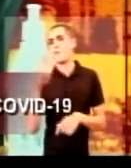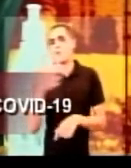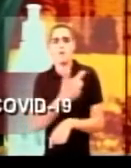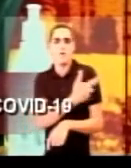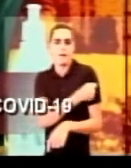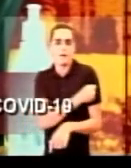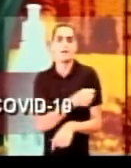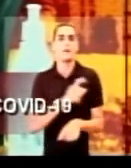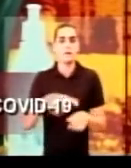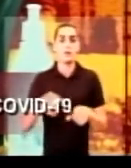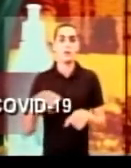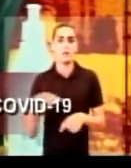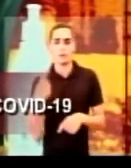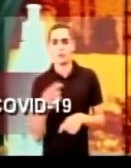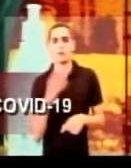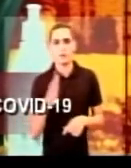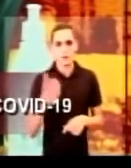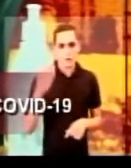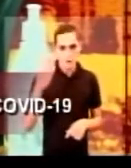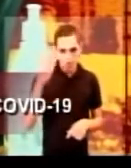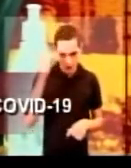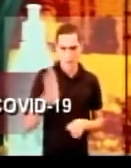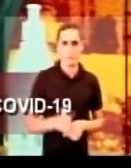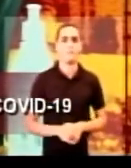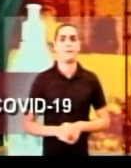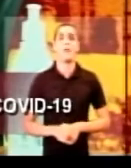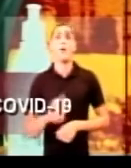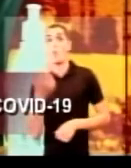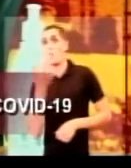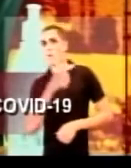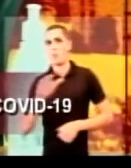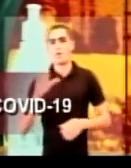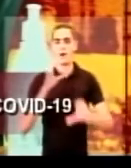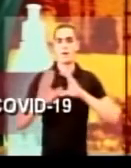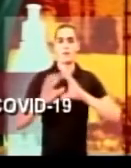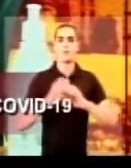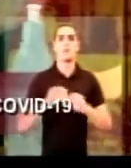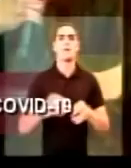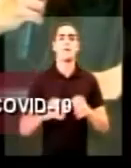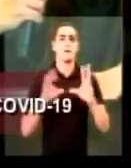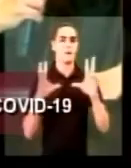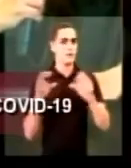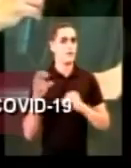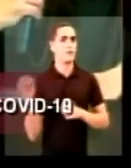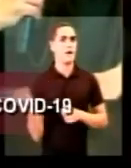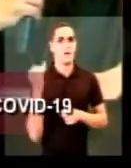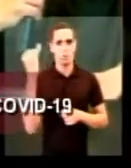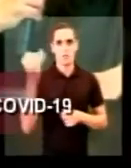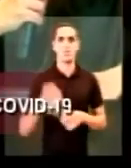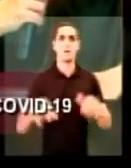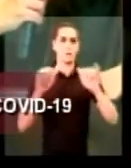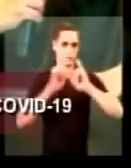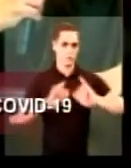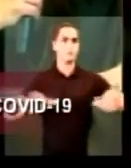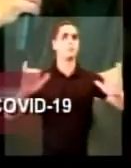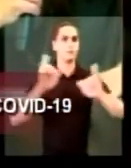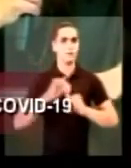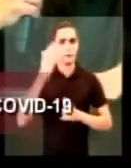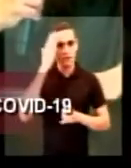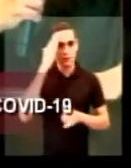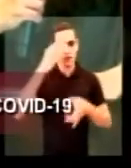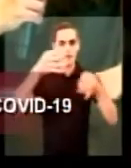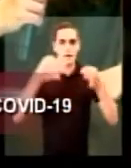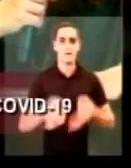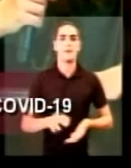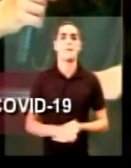ser certamente um tópico essencial, né? As pessoas querem saber quando é o meu grupo, onde eu posso tomar essa vacina,